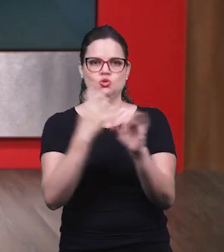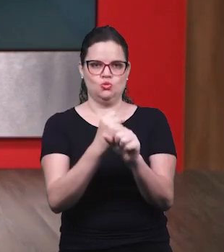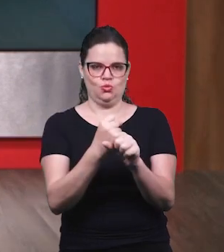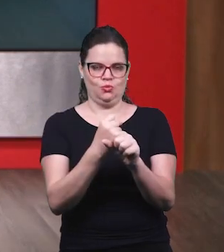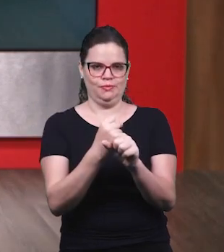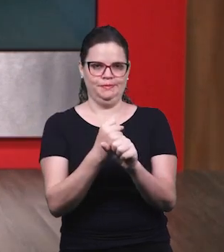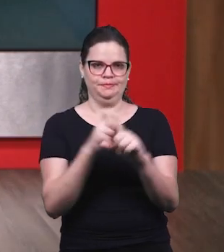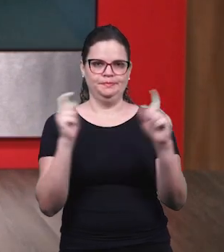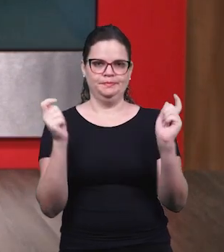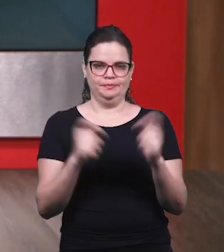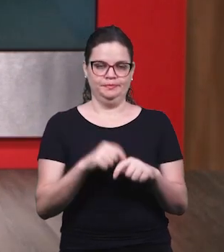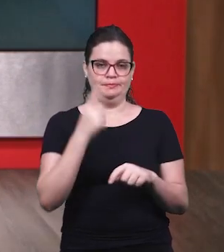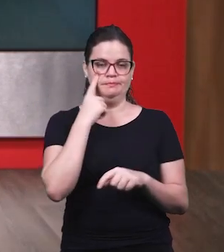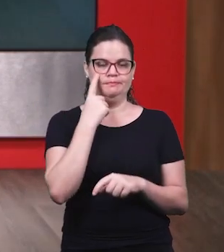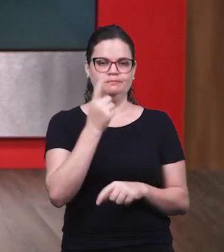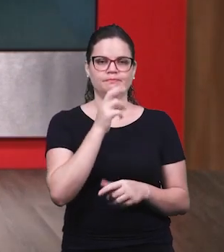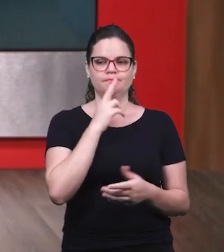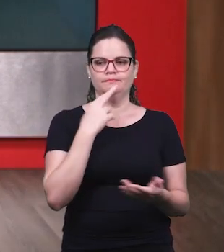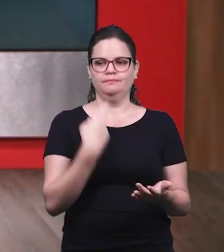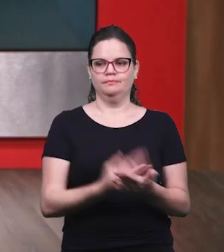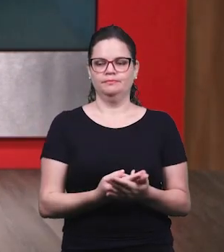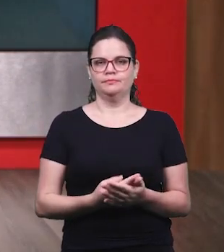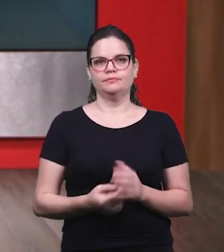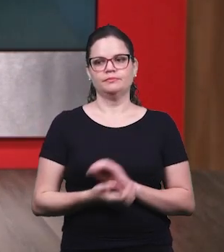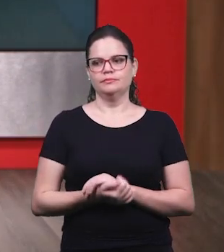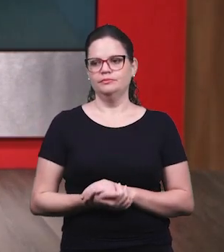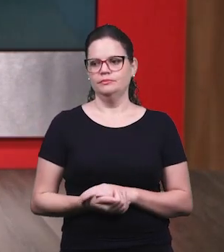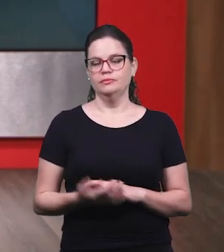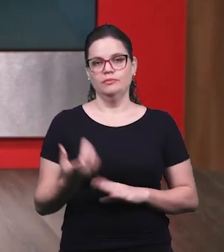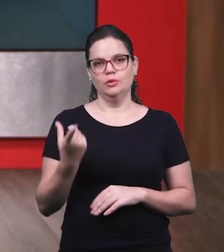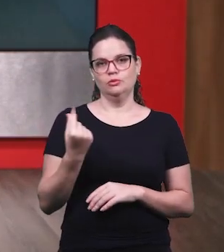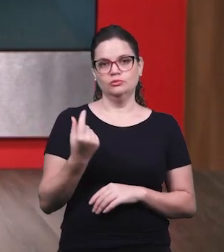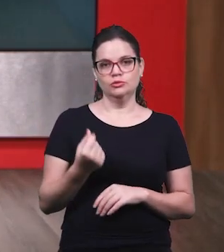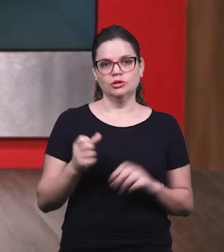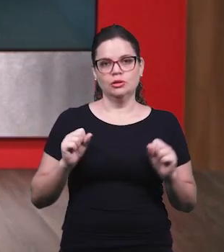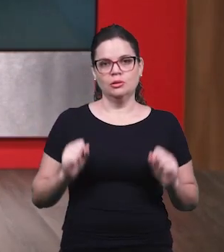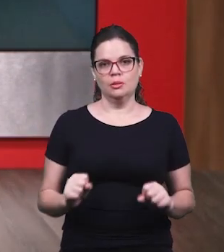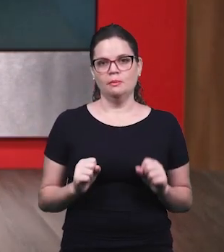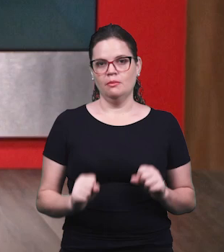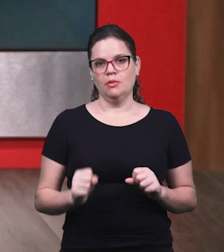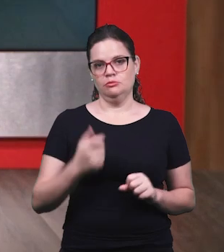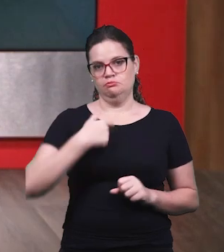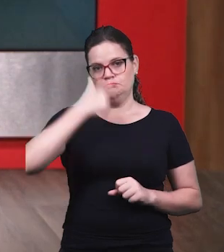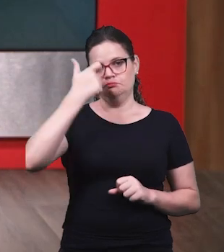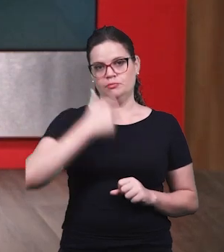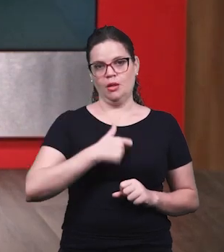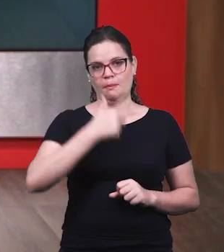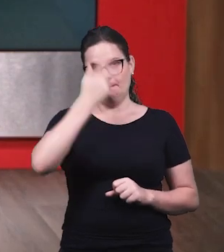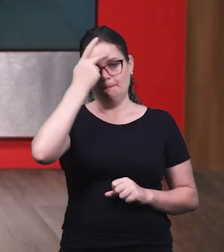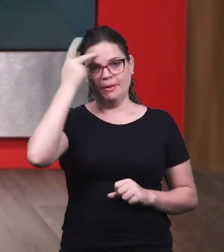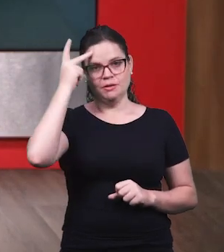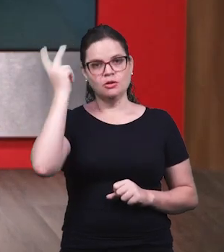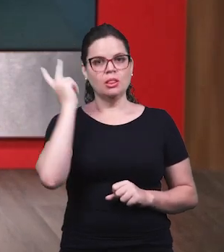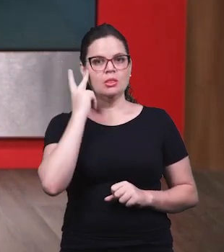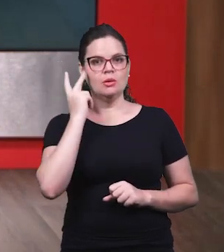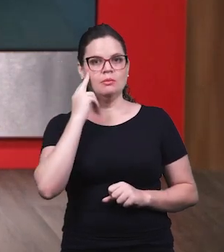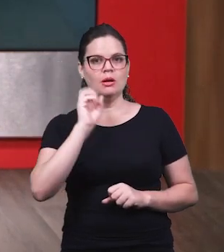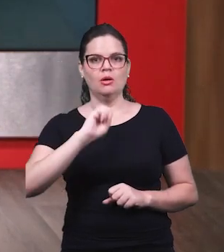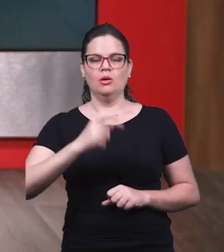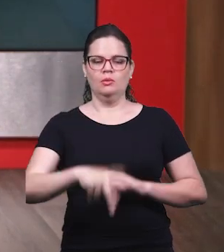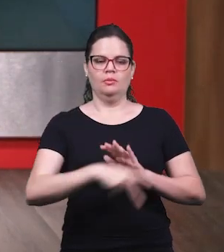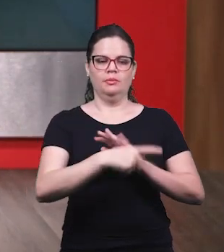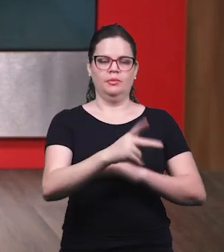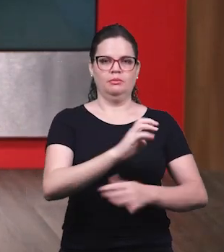Esse dinheiro pode ser de uma pessoa física ou de uma pessoa jurídica. Você tem uma empresa, tem um negócio